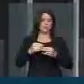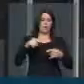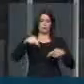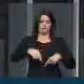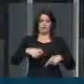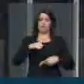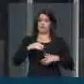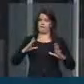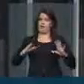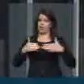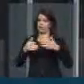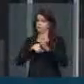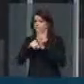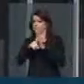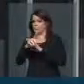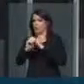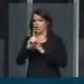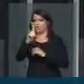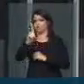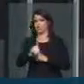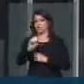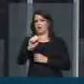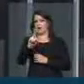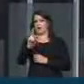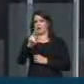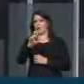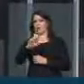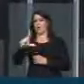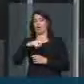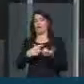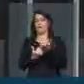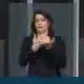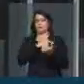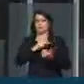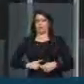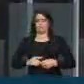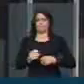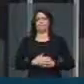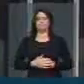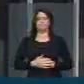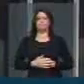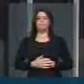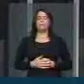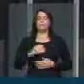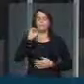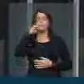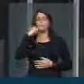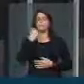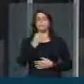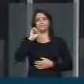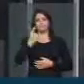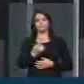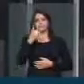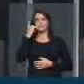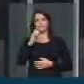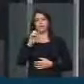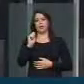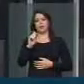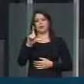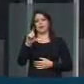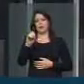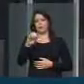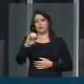uma comissão de direitos autorais, do qual eu fui vice-presidente dela. O senador, ex-deputado Aloysio Nunes